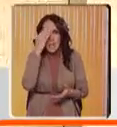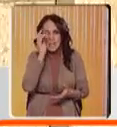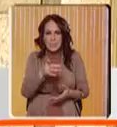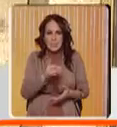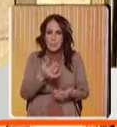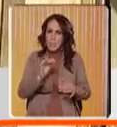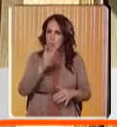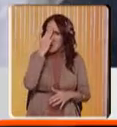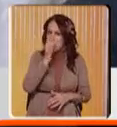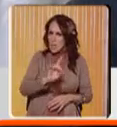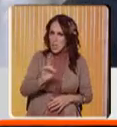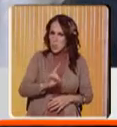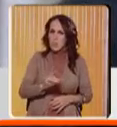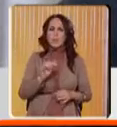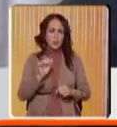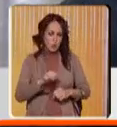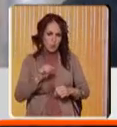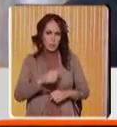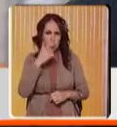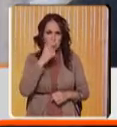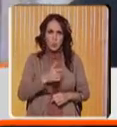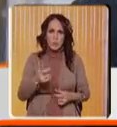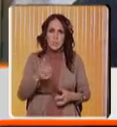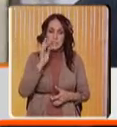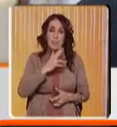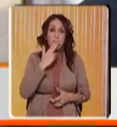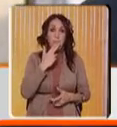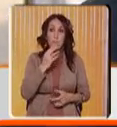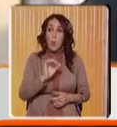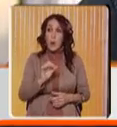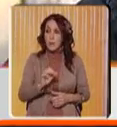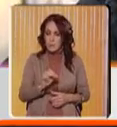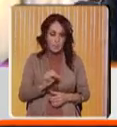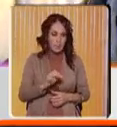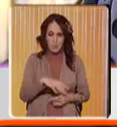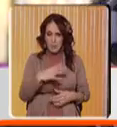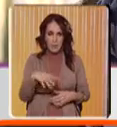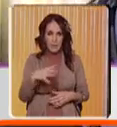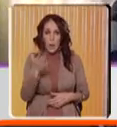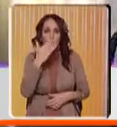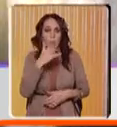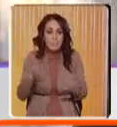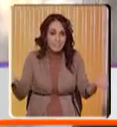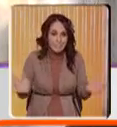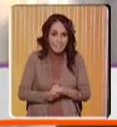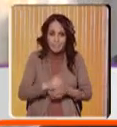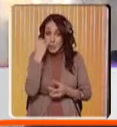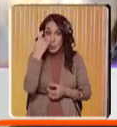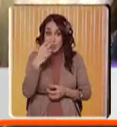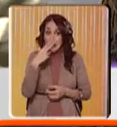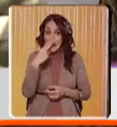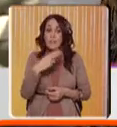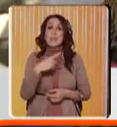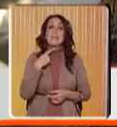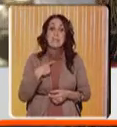isso, mas eu acho que não. Sim. Porque a pessoa tem tendência, como não está entretida, vai comendo para não pensar no